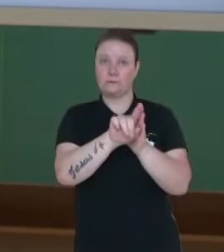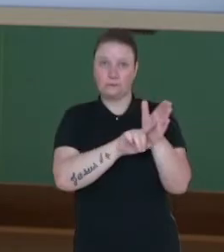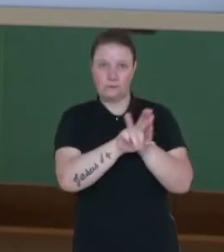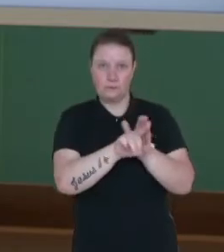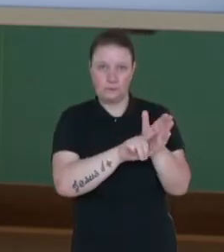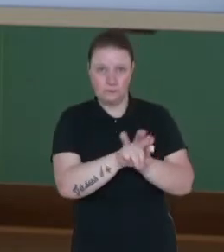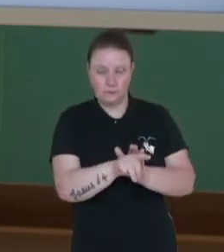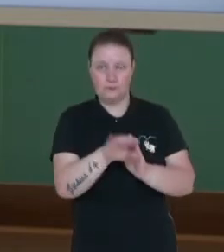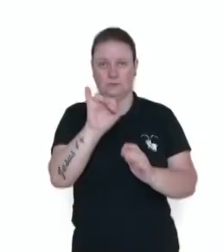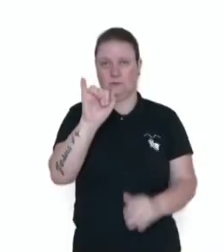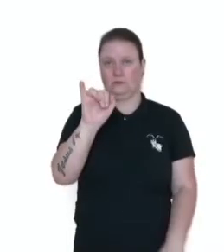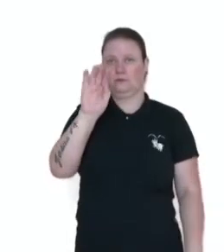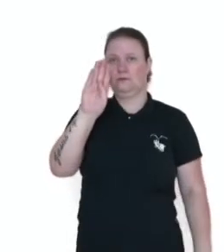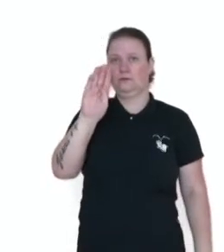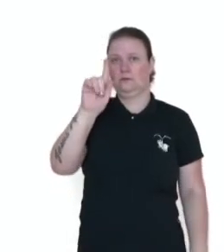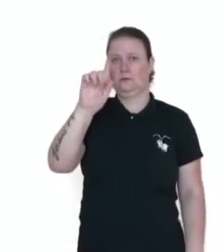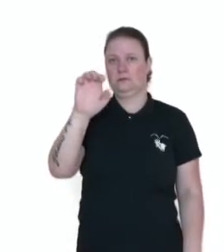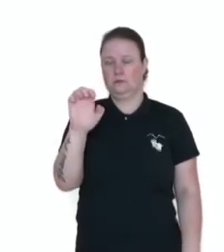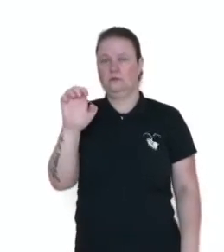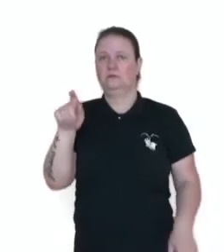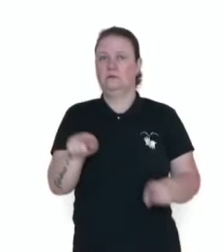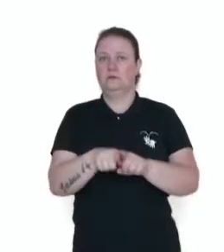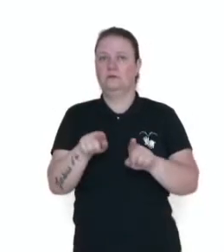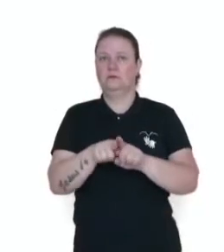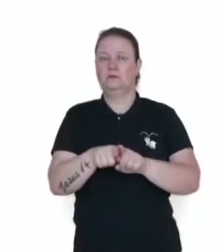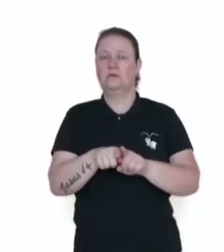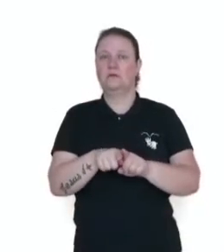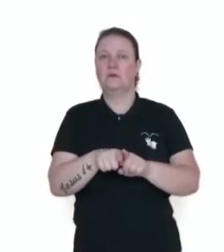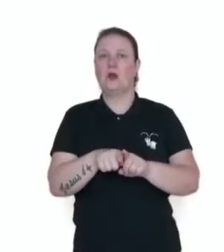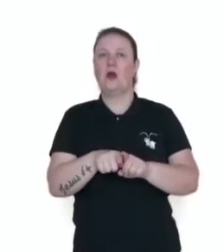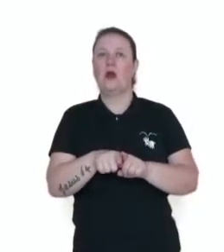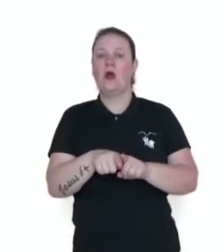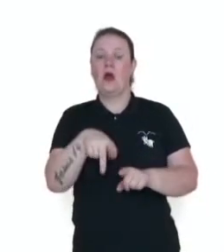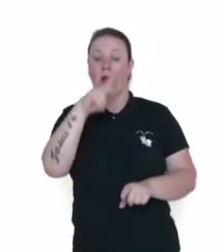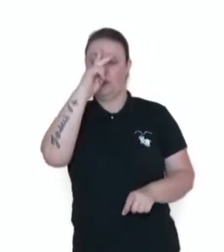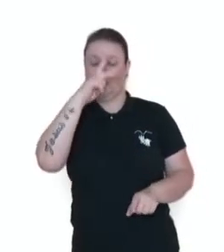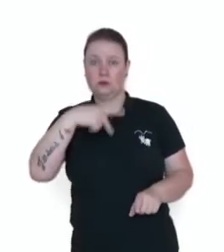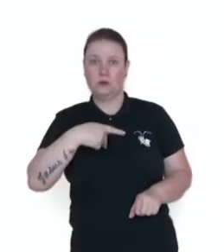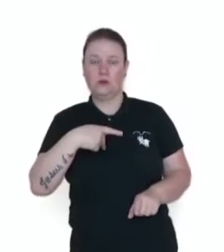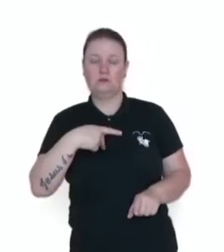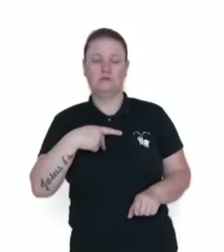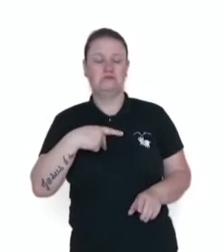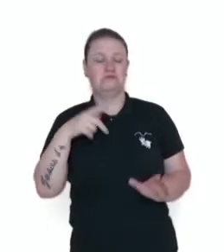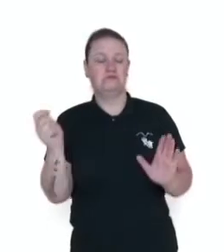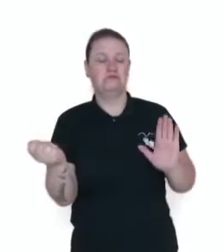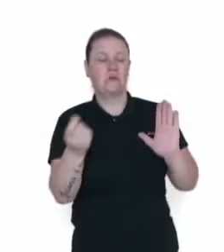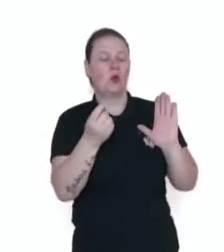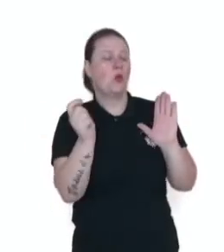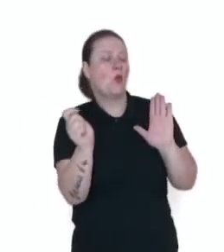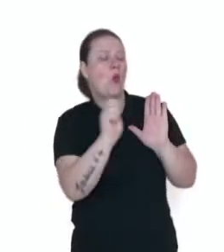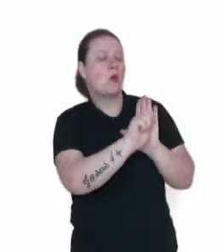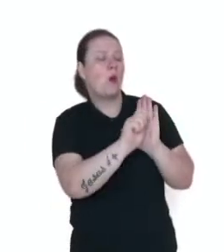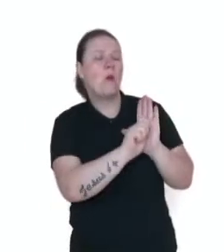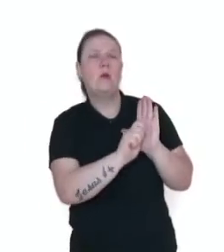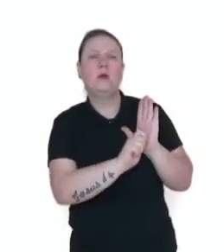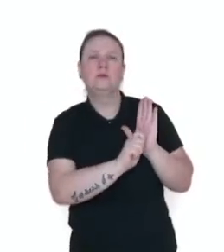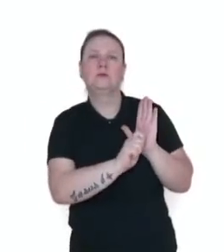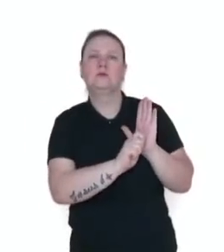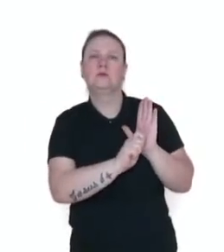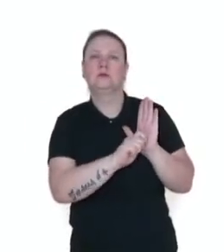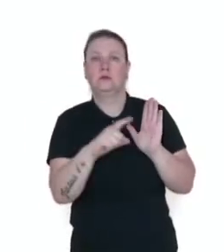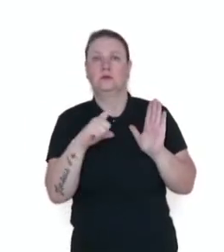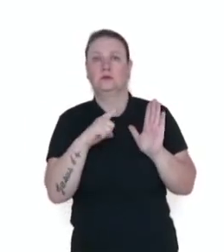IBGE de 2010, de autodeclaração, cerca de 70% da população paranaense se